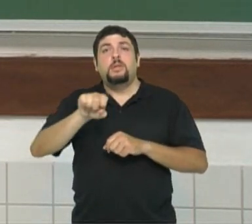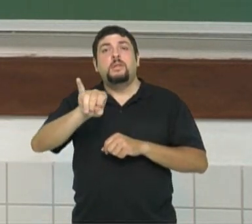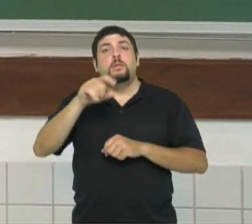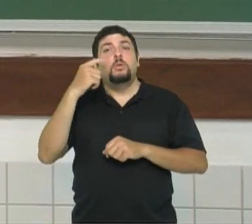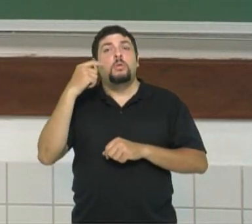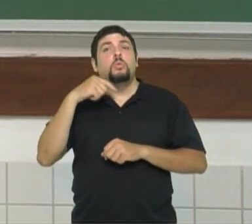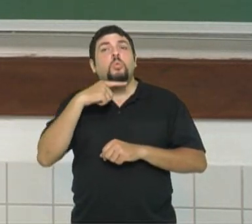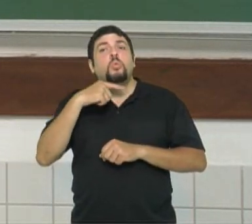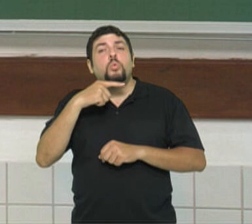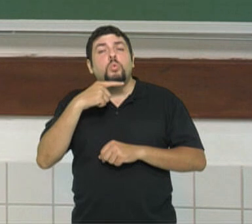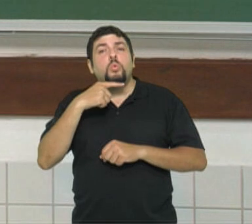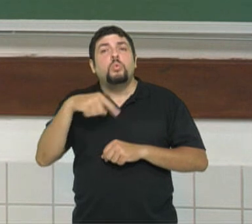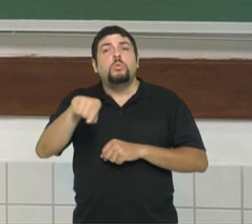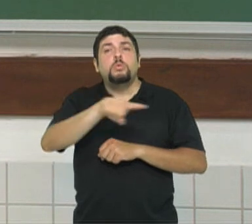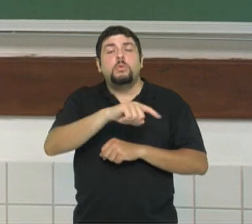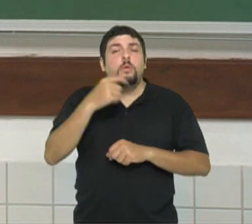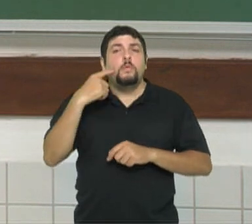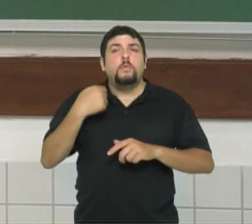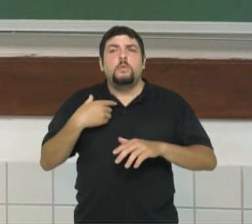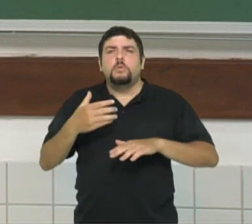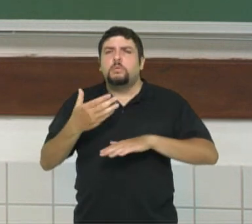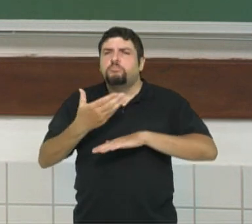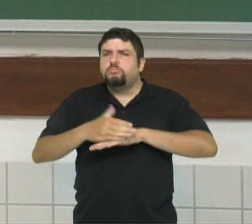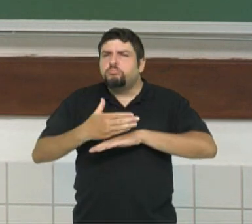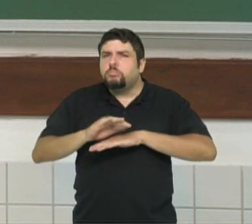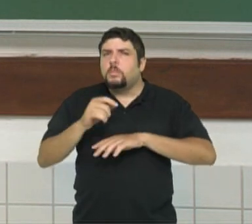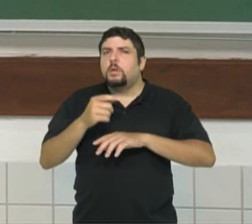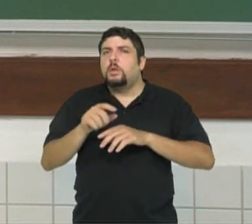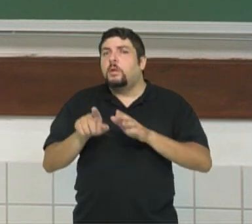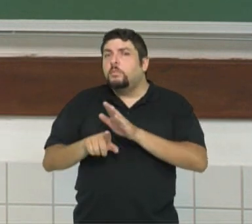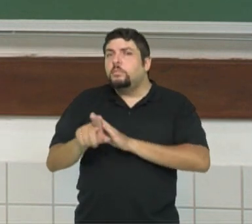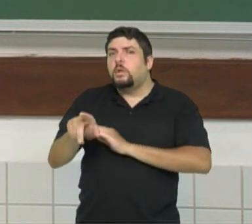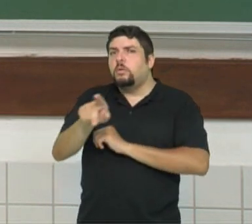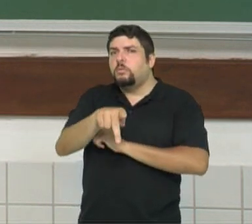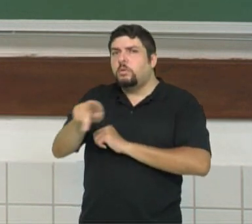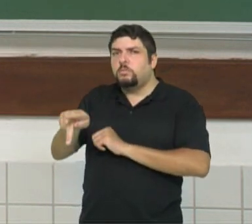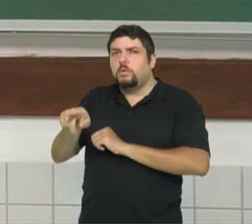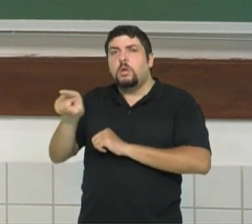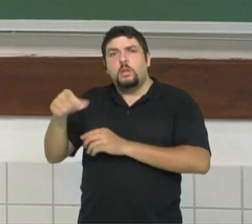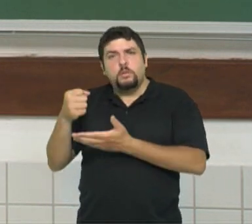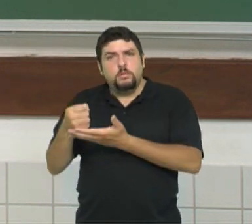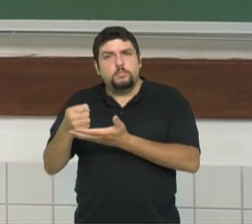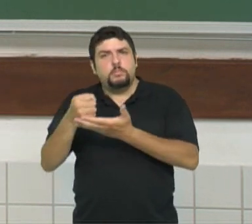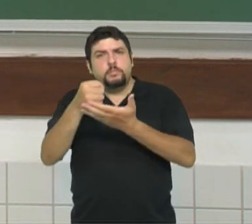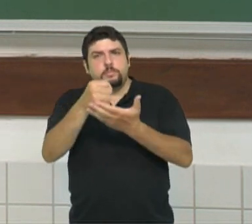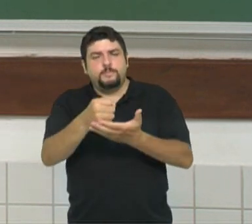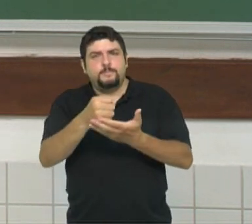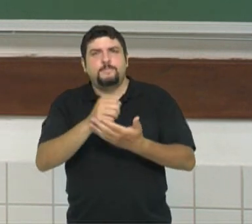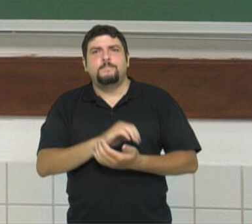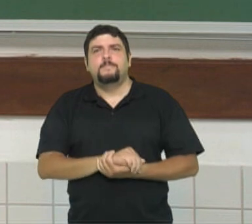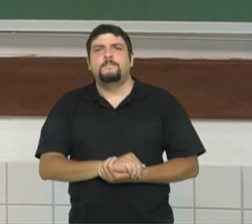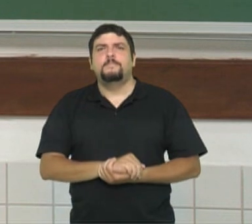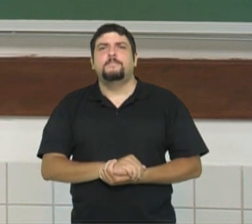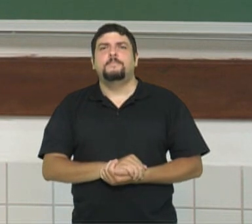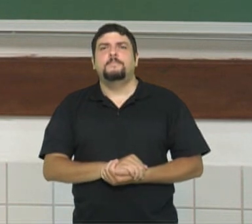dúvidas, revejam essa aula, pergunte ao seu professor, talvez ele possa esclarecê-las melhor, ok?